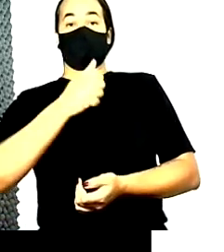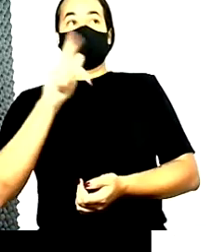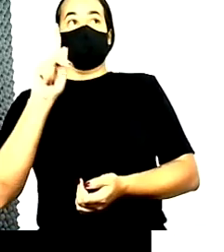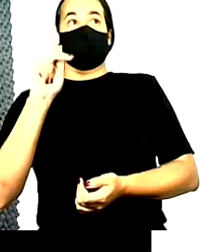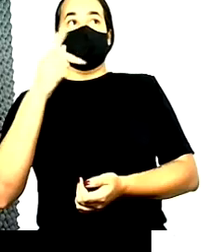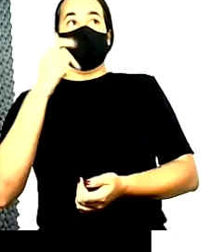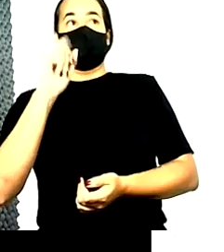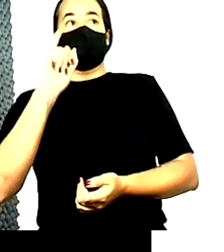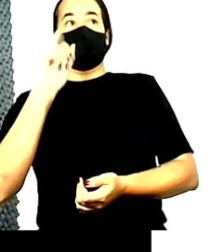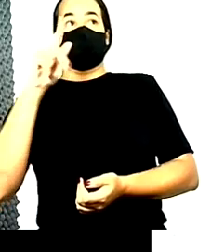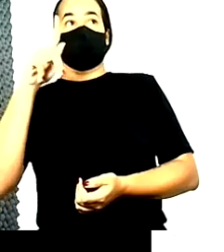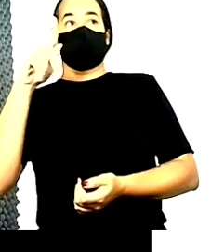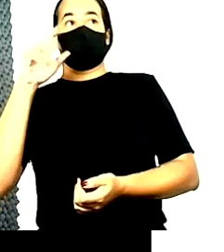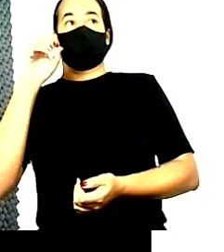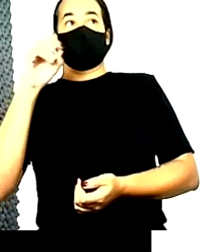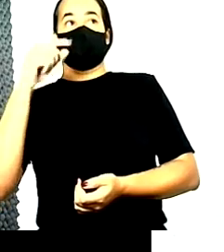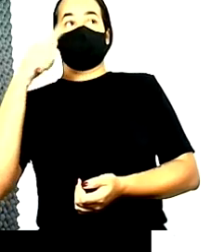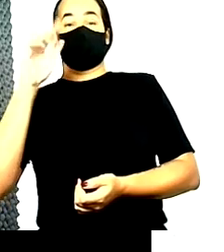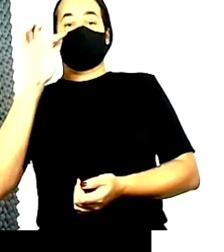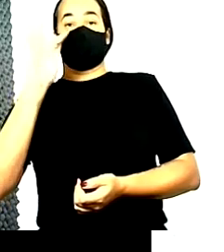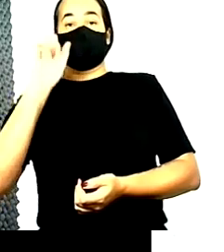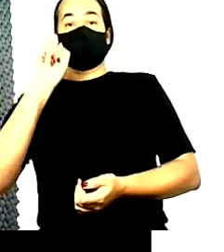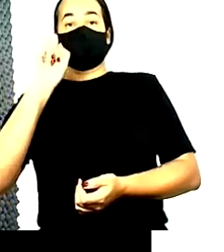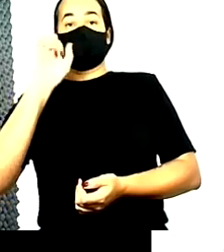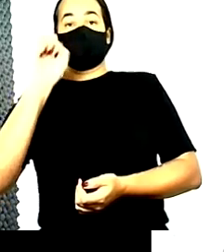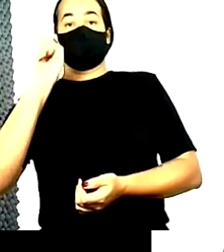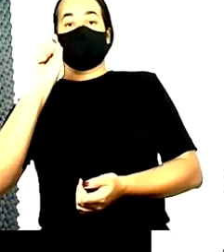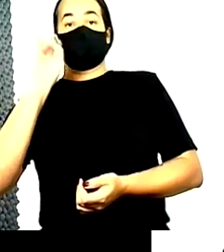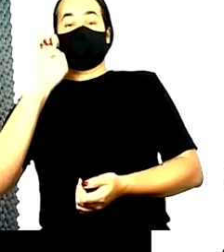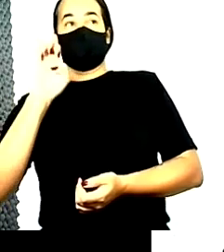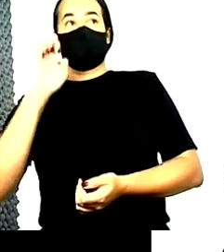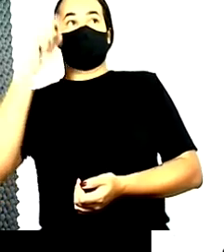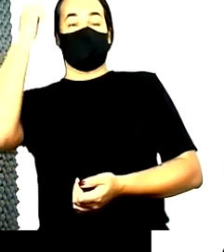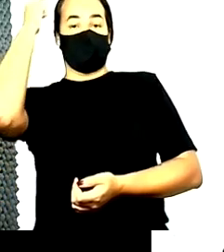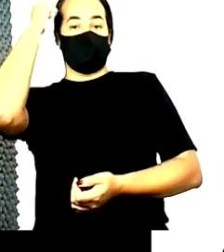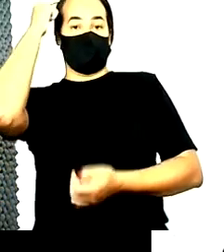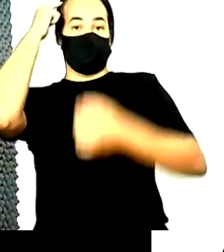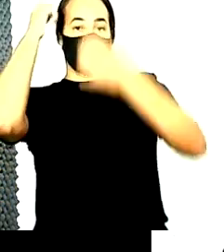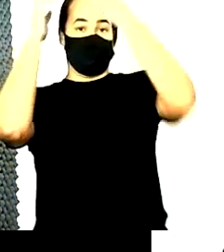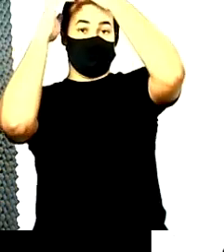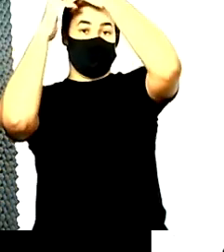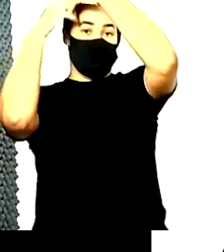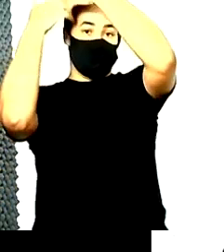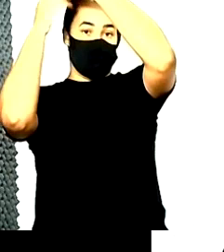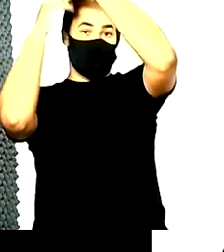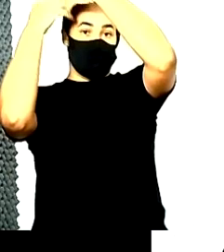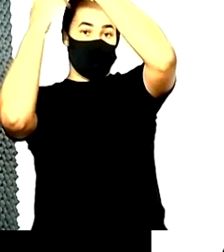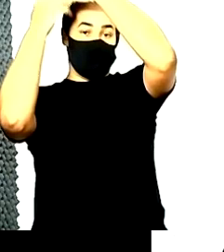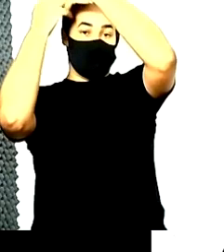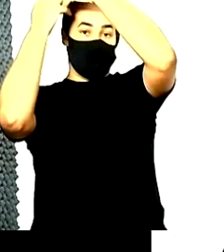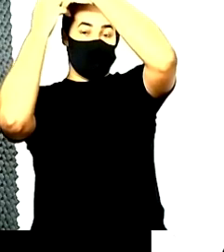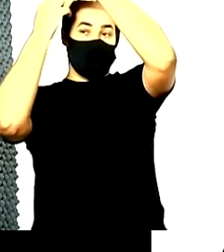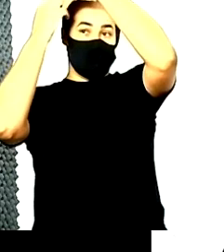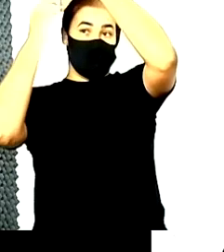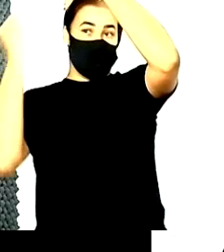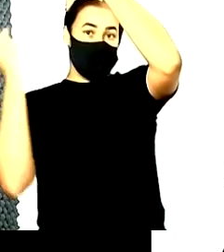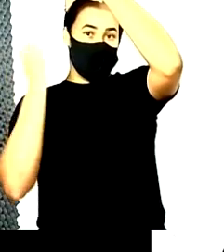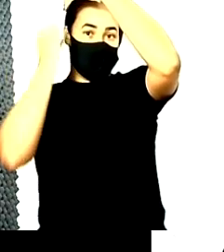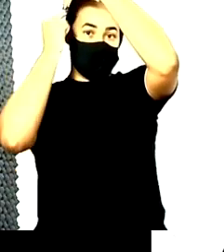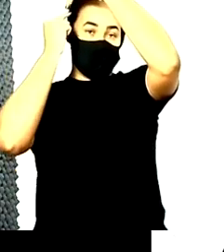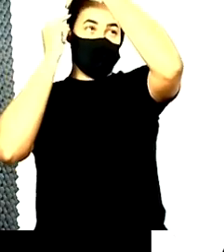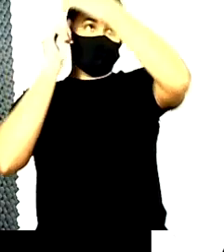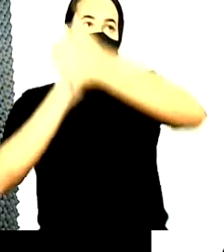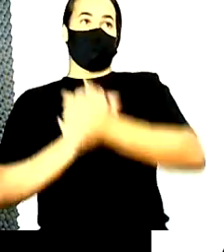hipófise. A hipófise, como eu falei, ela está localizada na cabeça, logo abaixo do cérebro. Está vendo lá aquele pontinho vermelho na